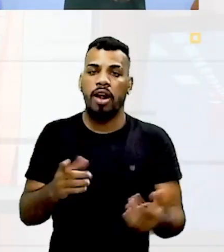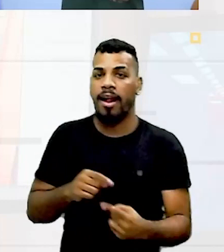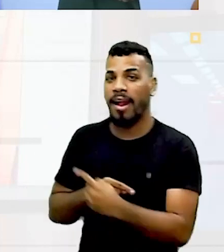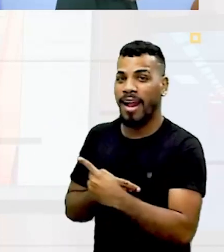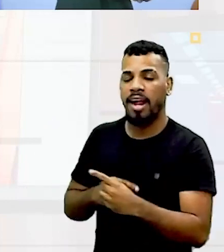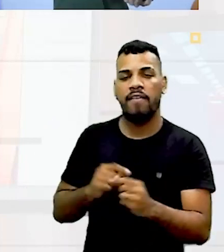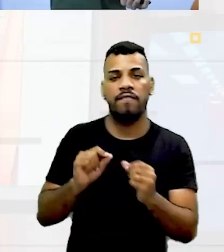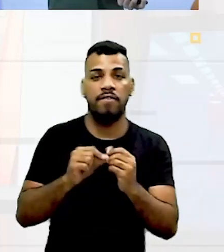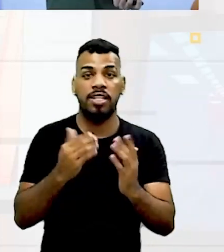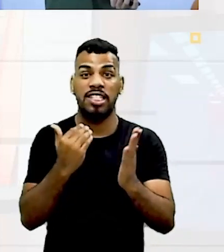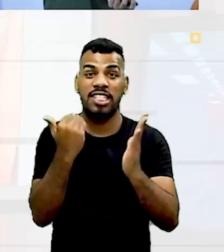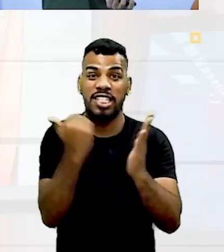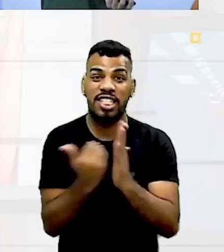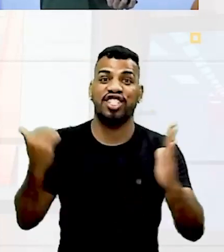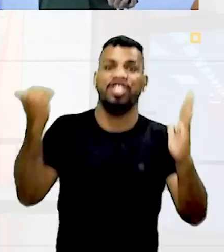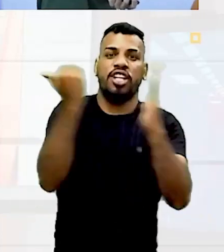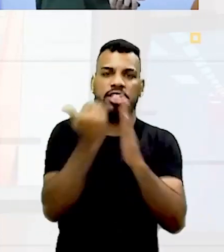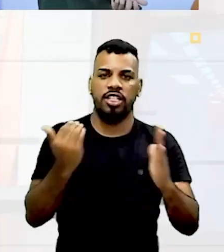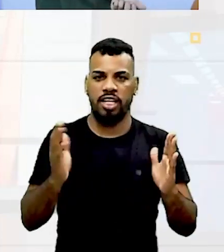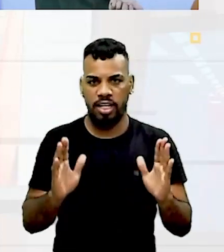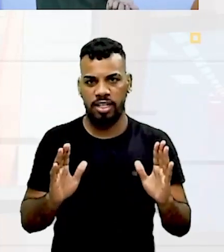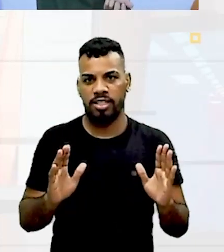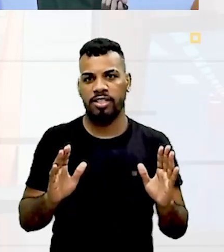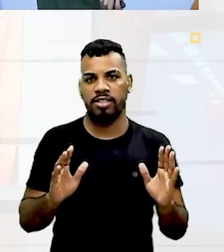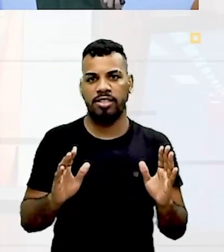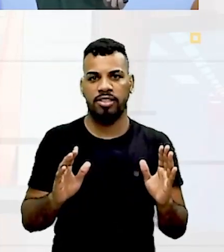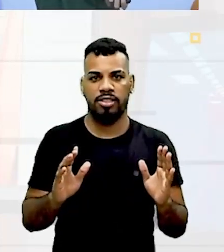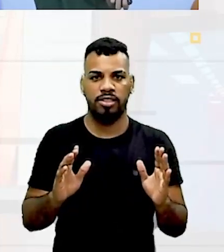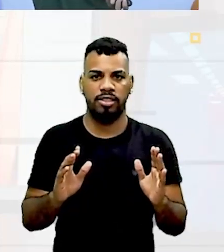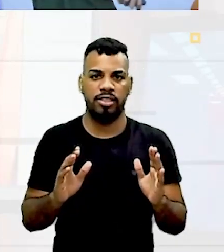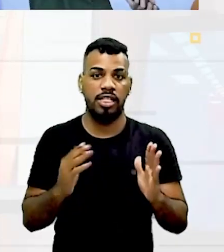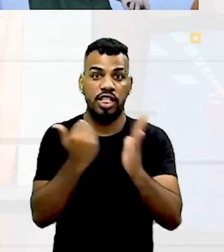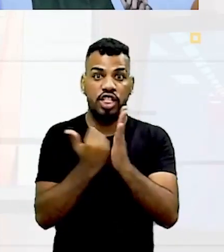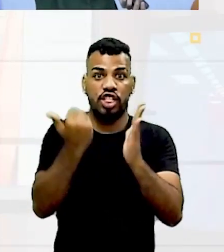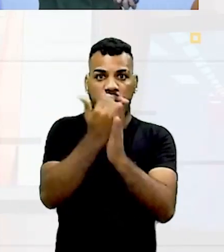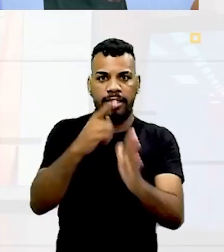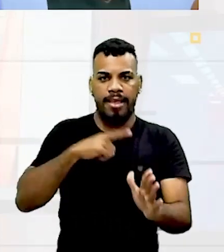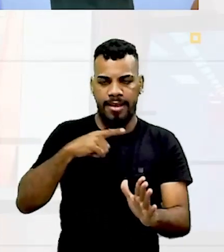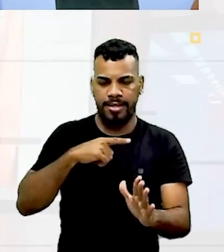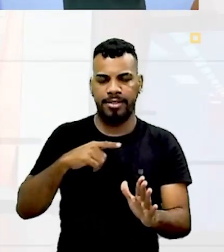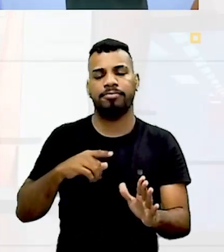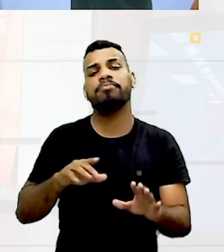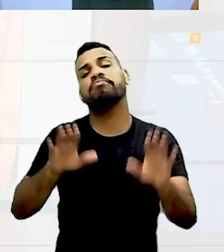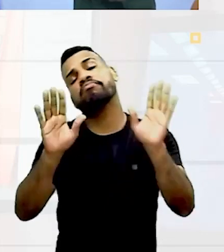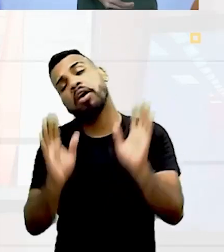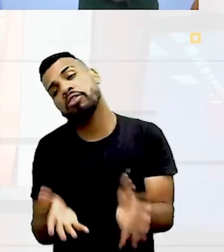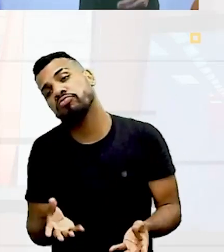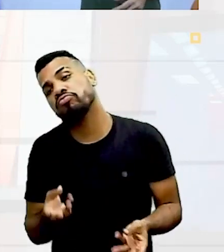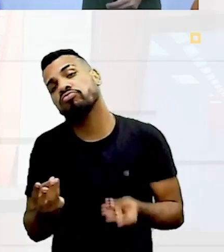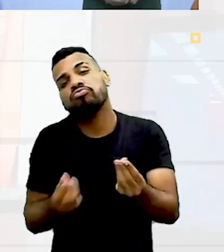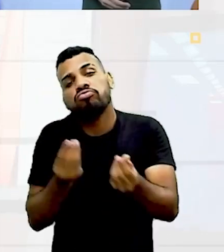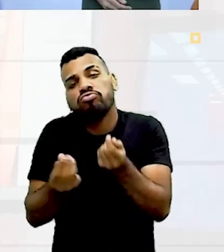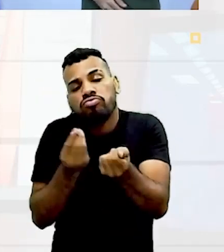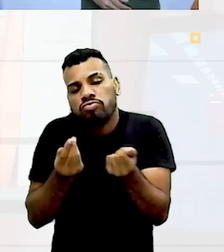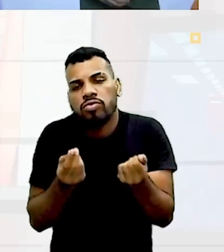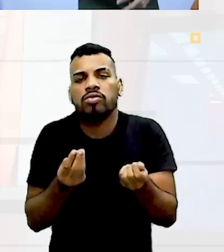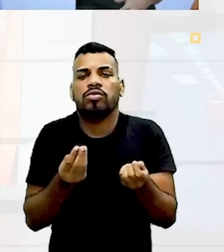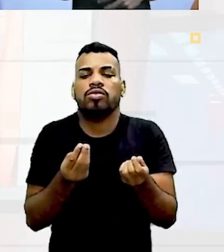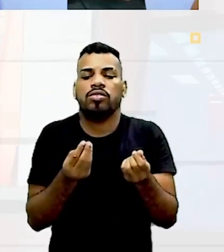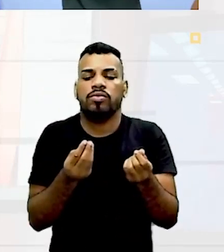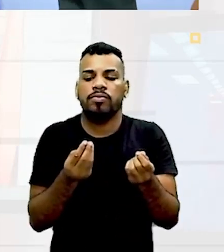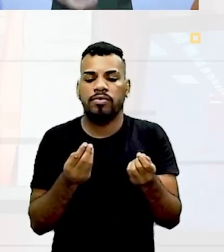Ele tem essa puxada junto para o princípio do exagero, mas mais no sentido